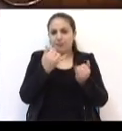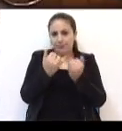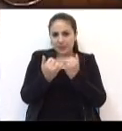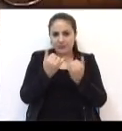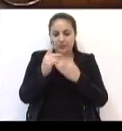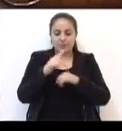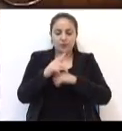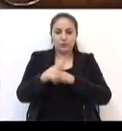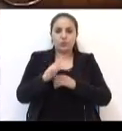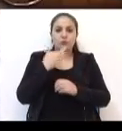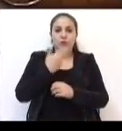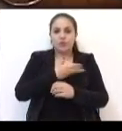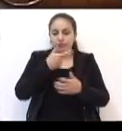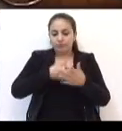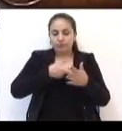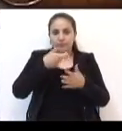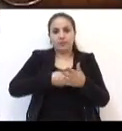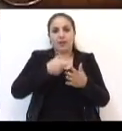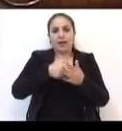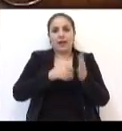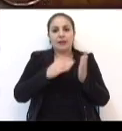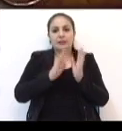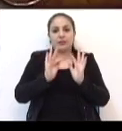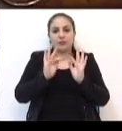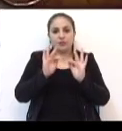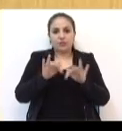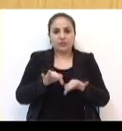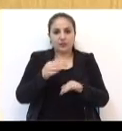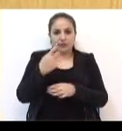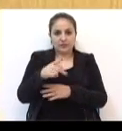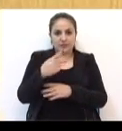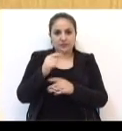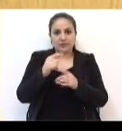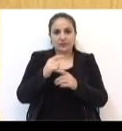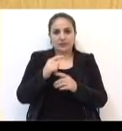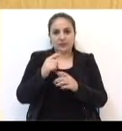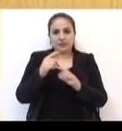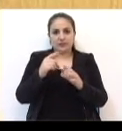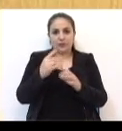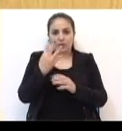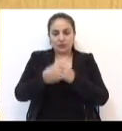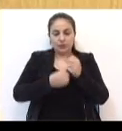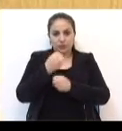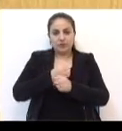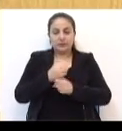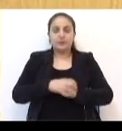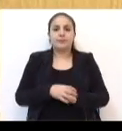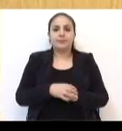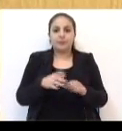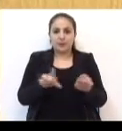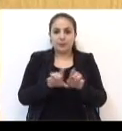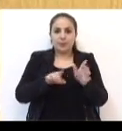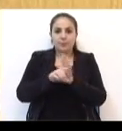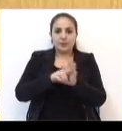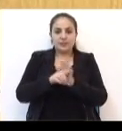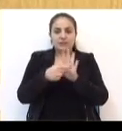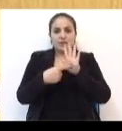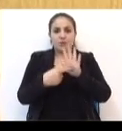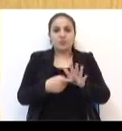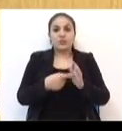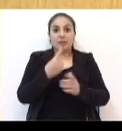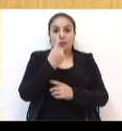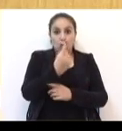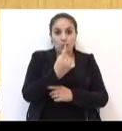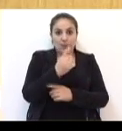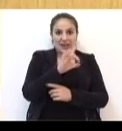nós vamos continuar insistindo, até o final dessa legislatura. E ainda, a pesquisa aponta que 1 em cada 3 pessoas